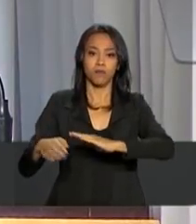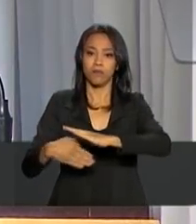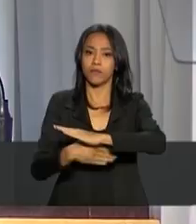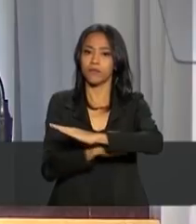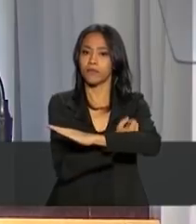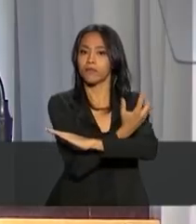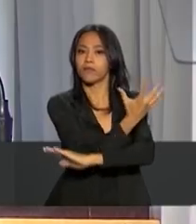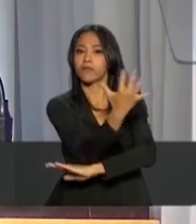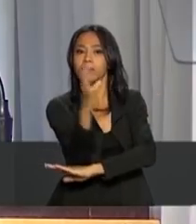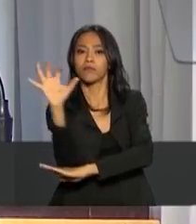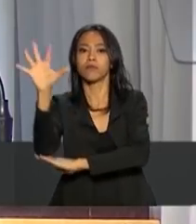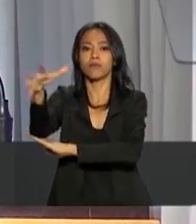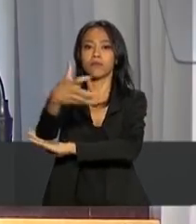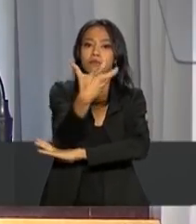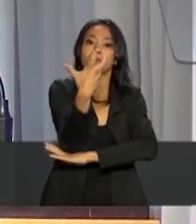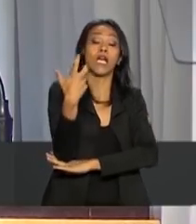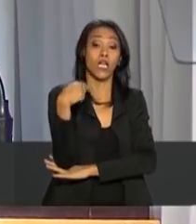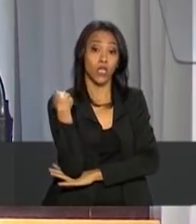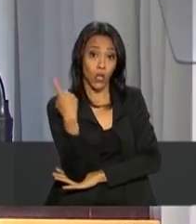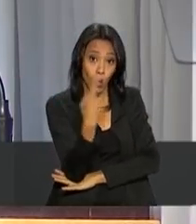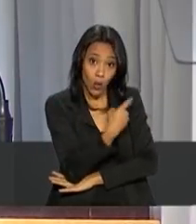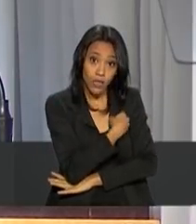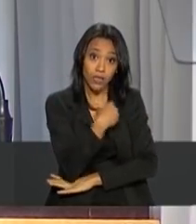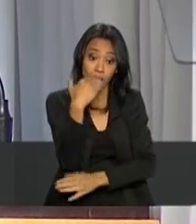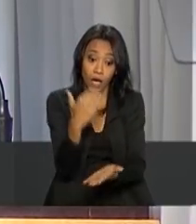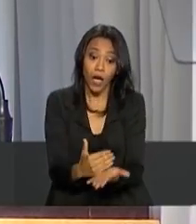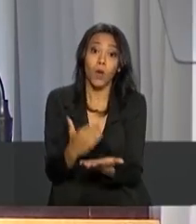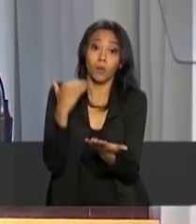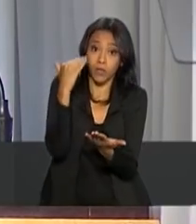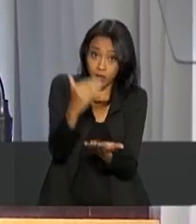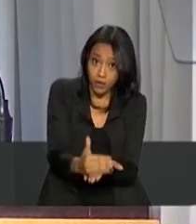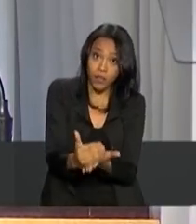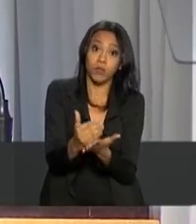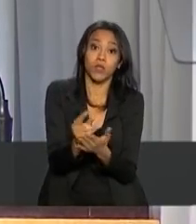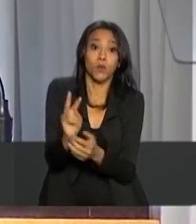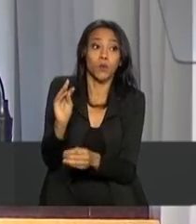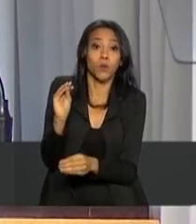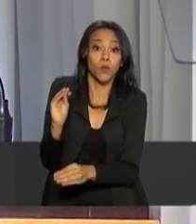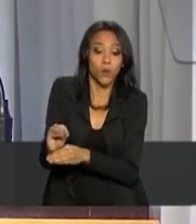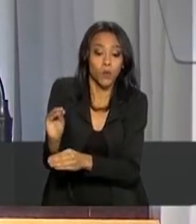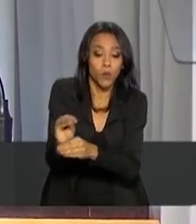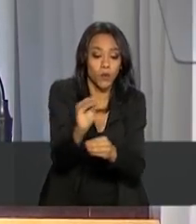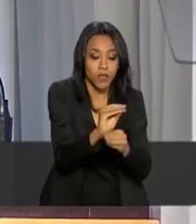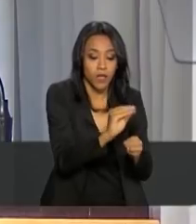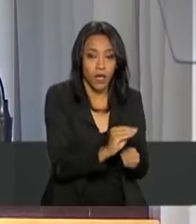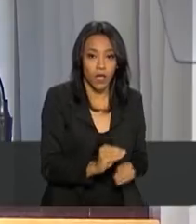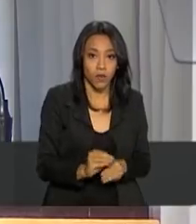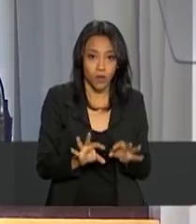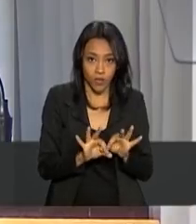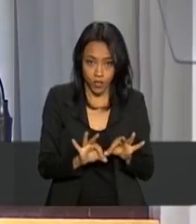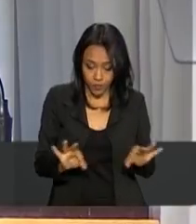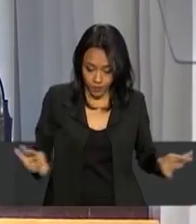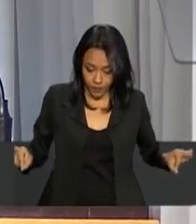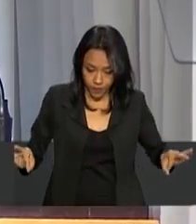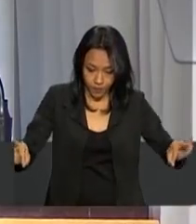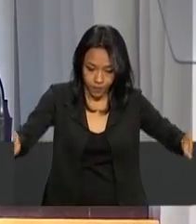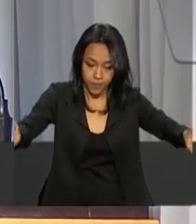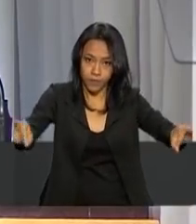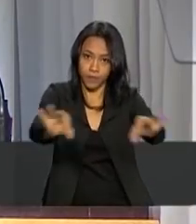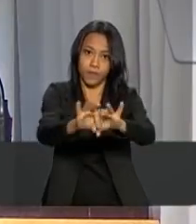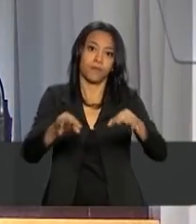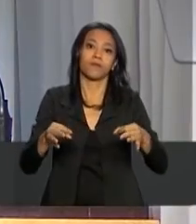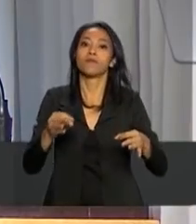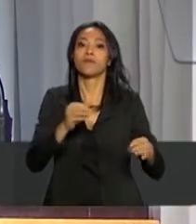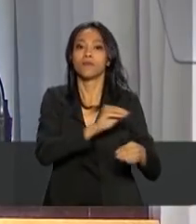nós duplicamos as áreas de conservação do meio ambiente no país? Não é verdade? Duplicamos. E